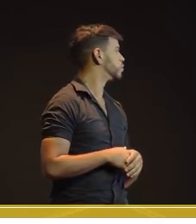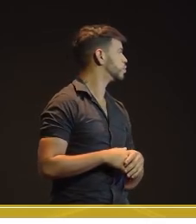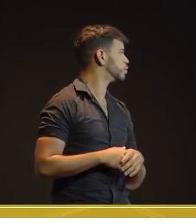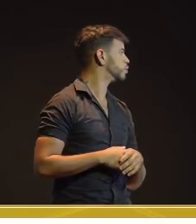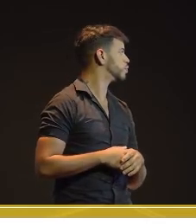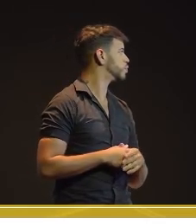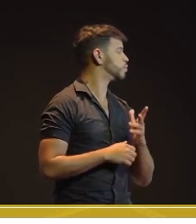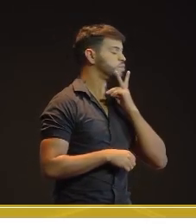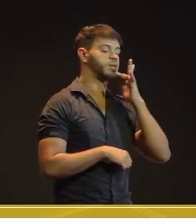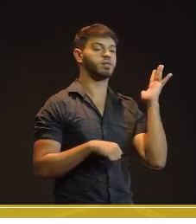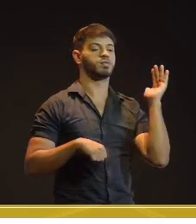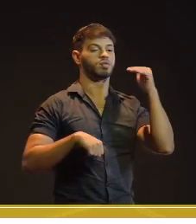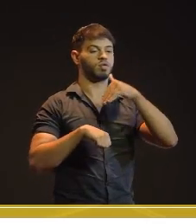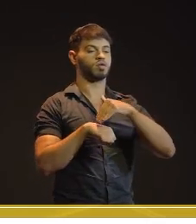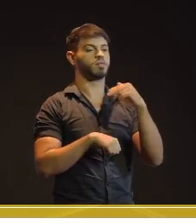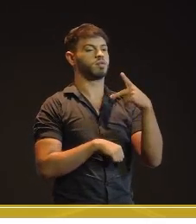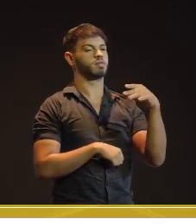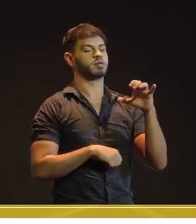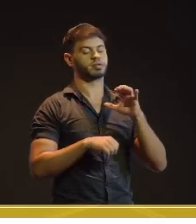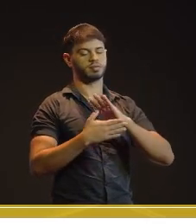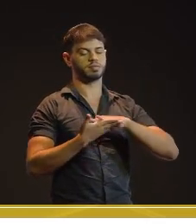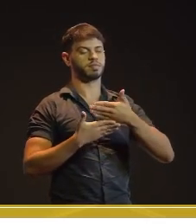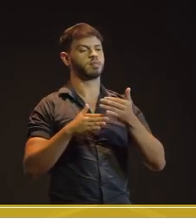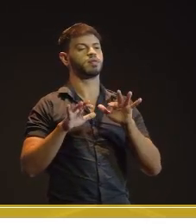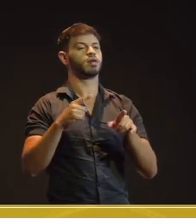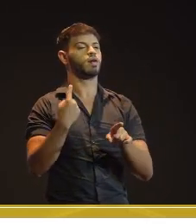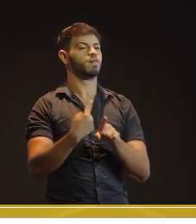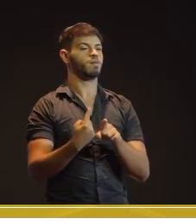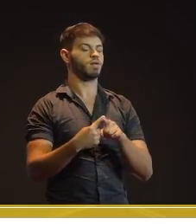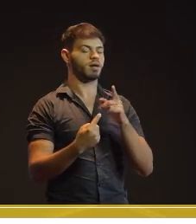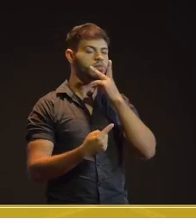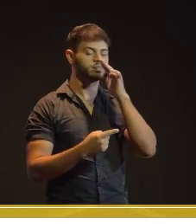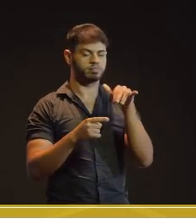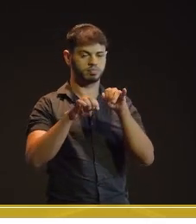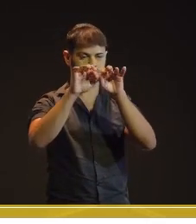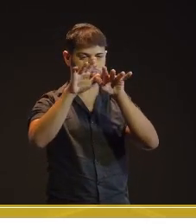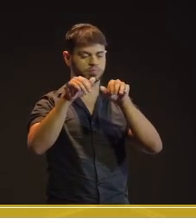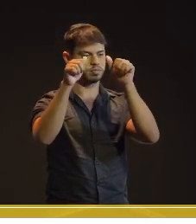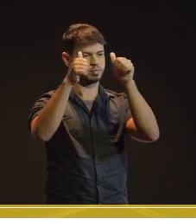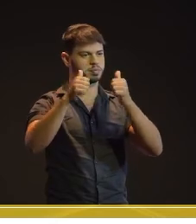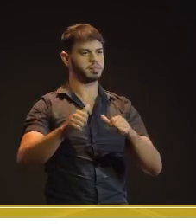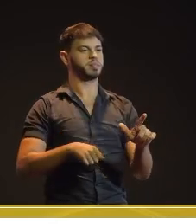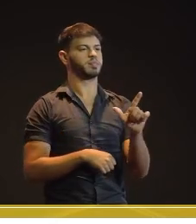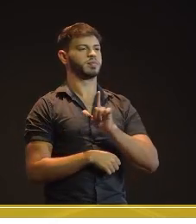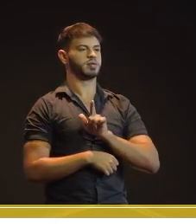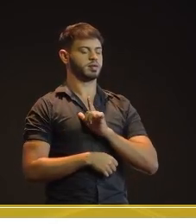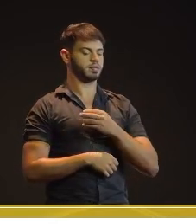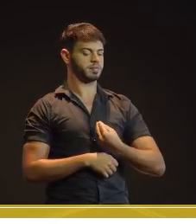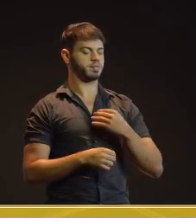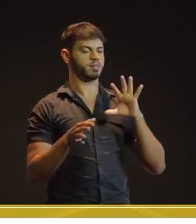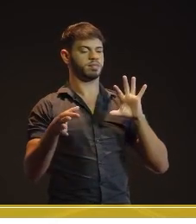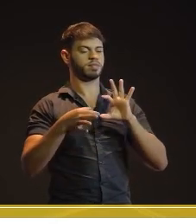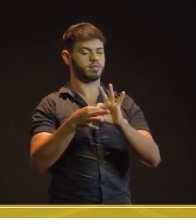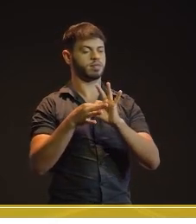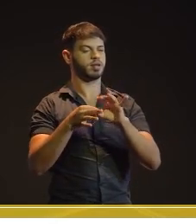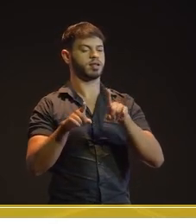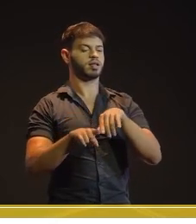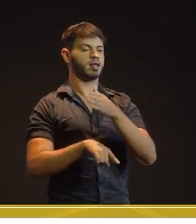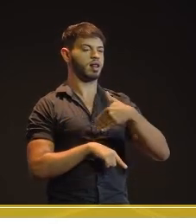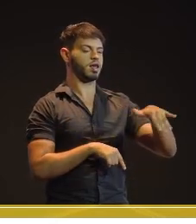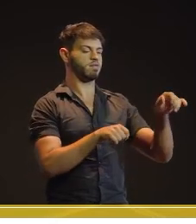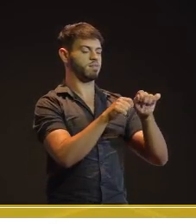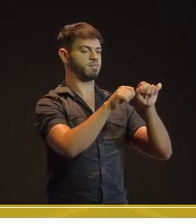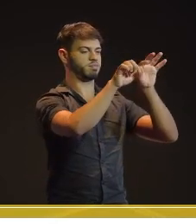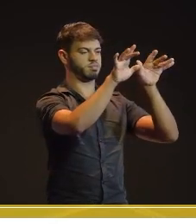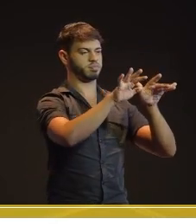a culpa no EPC. Justamente porque fez a termografia, havia um mismatch entre os conectores, levou para fazer